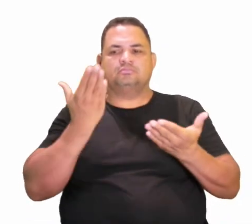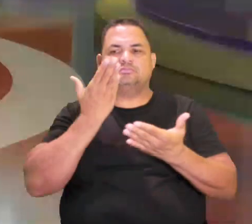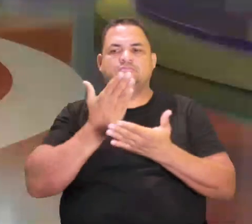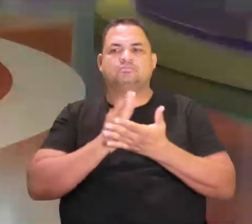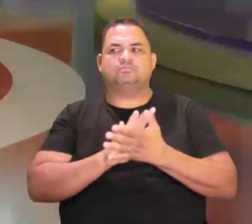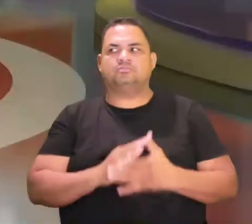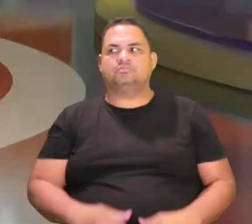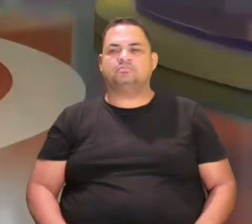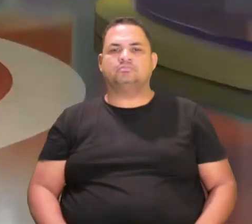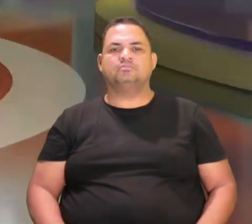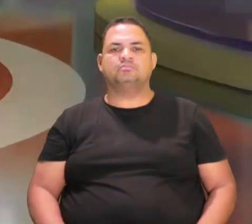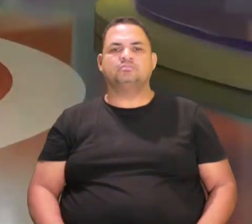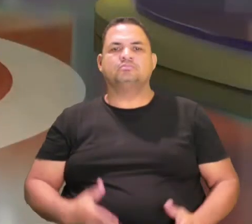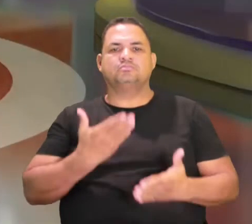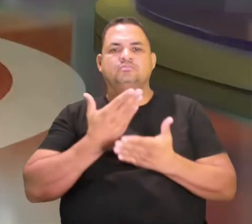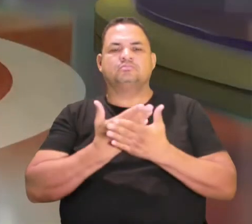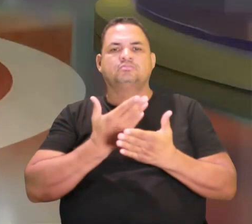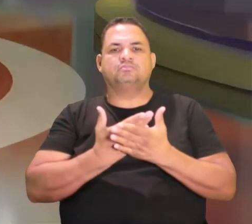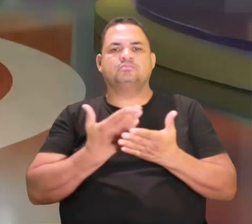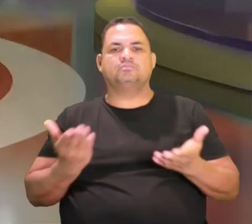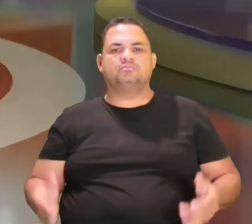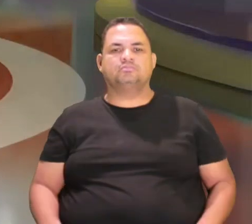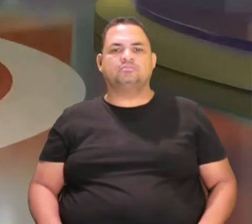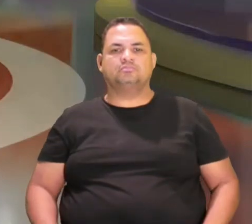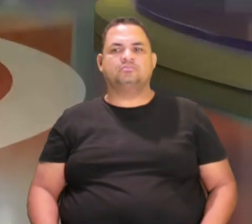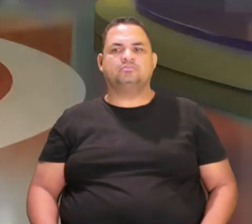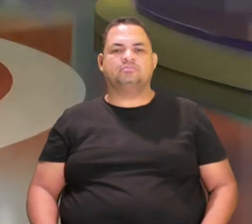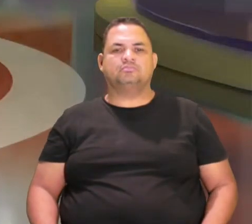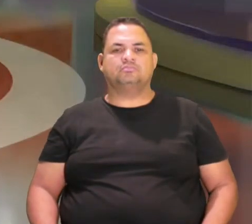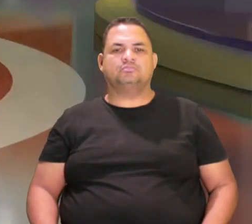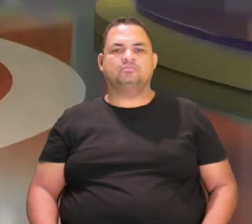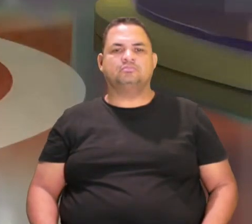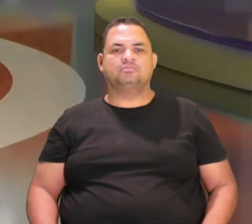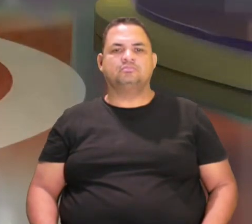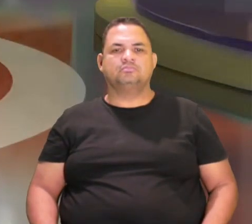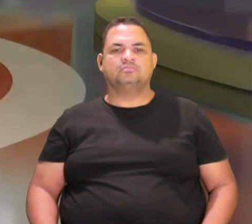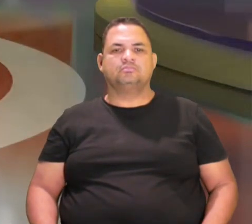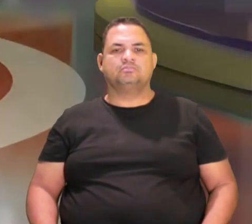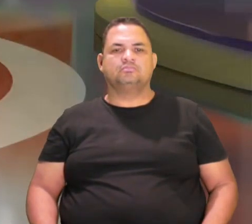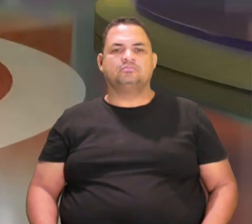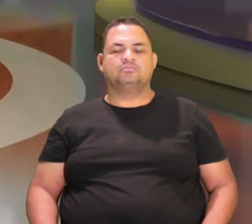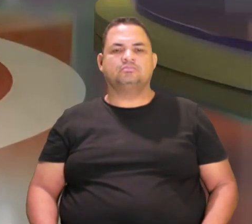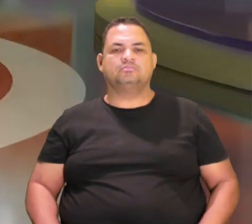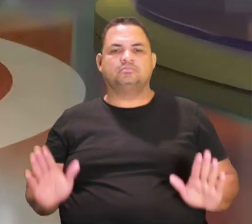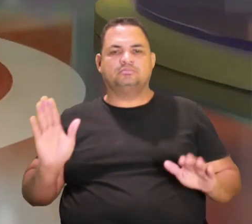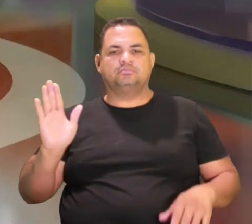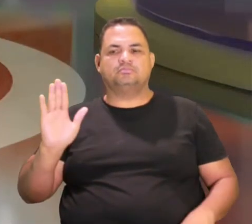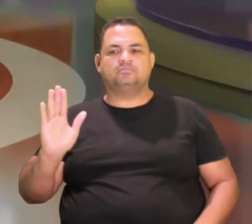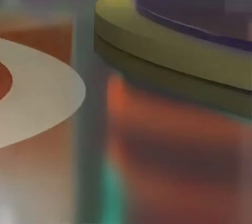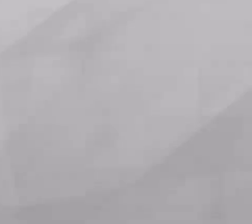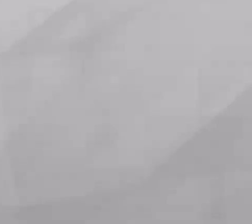nossa class, da nossa aula. And see you next class. Bye bye.